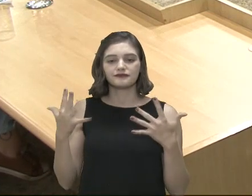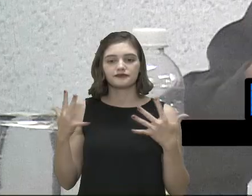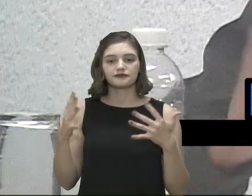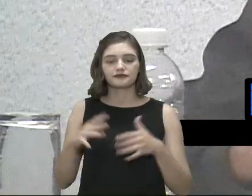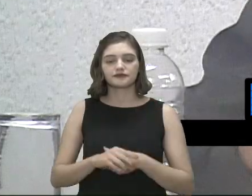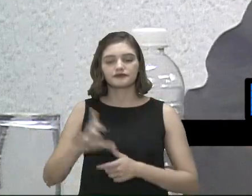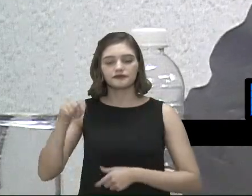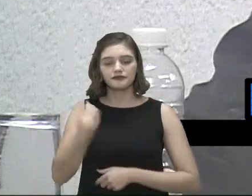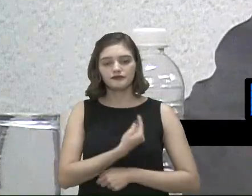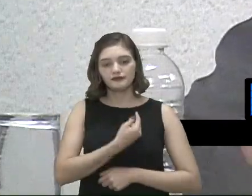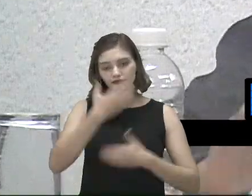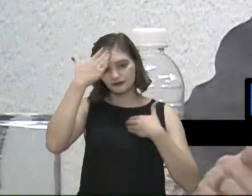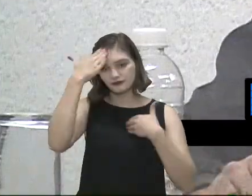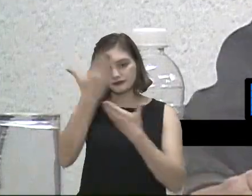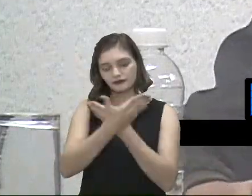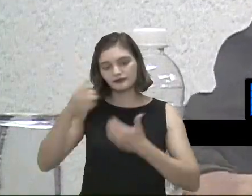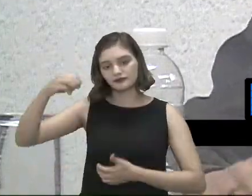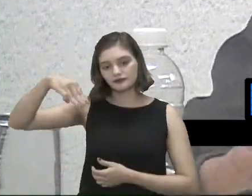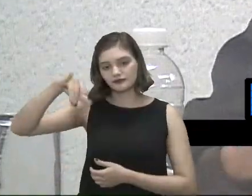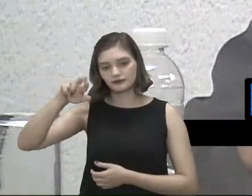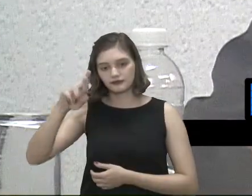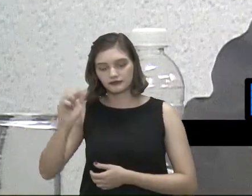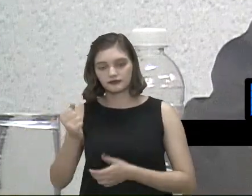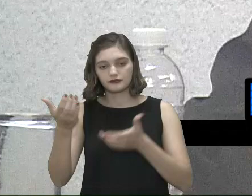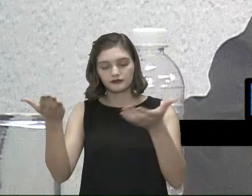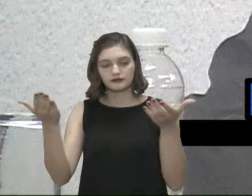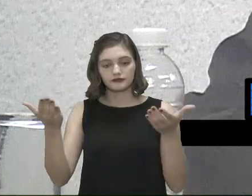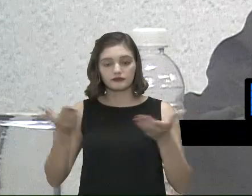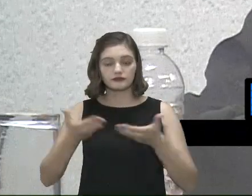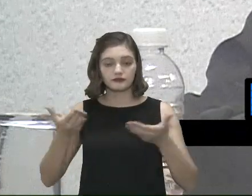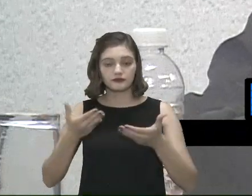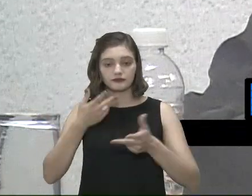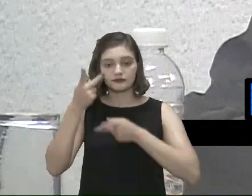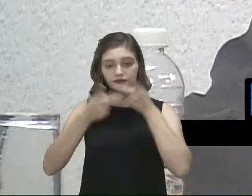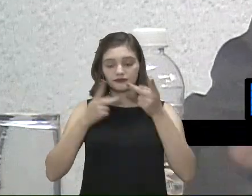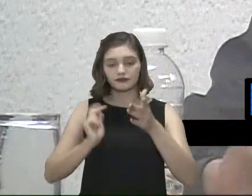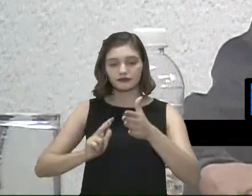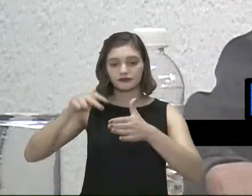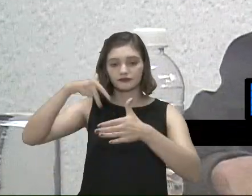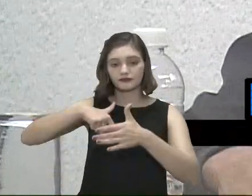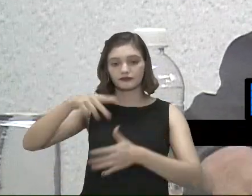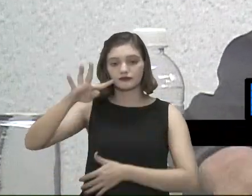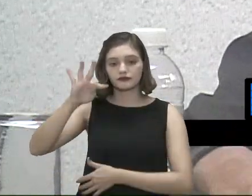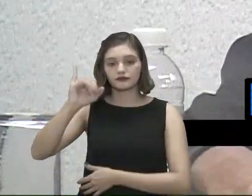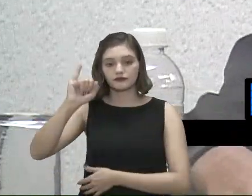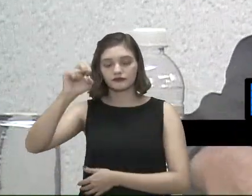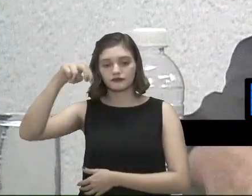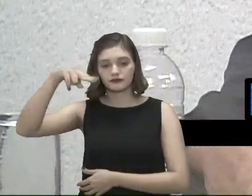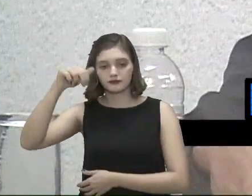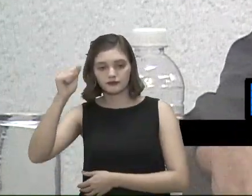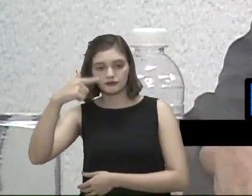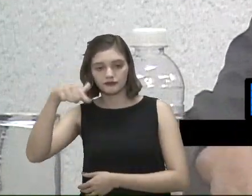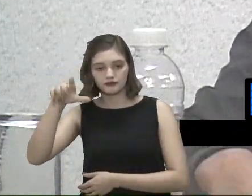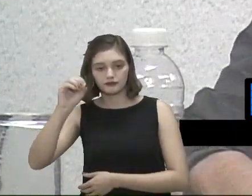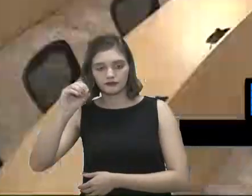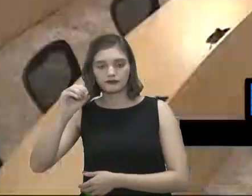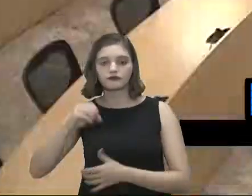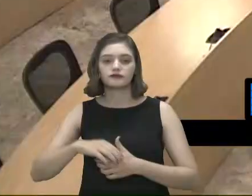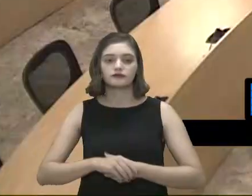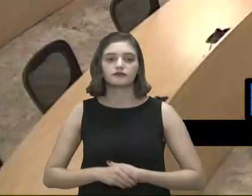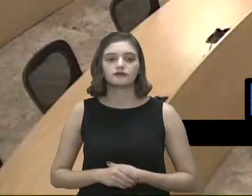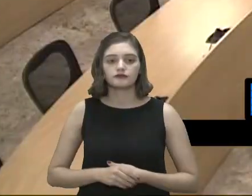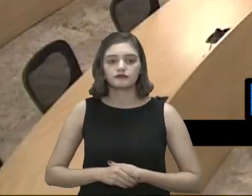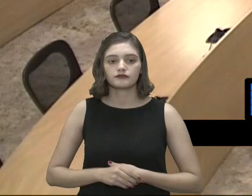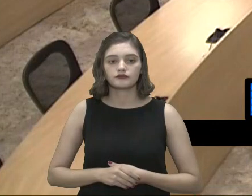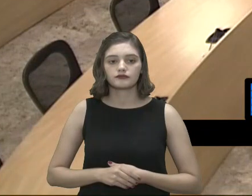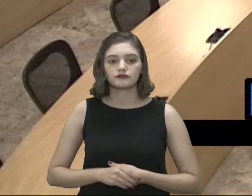Nós que agradecemos, Mira. Convido agora para fazer uso da palavra, Tainã Gabriele. Com você,